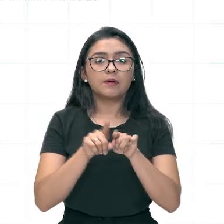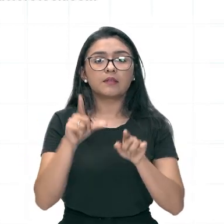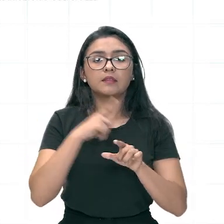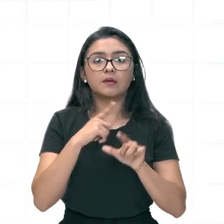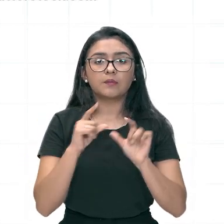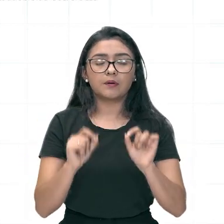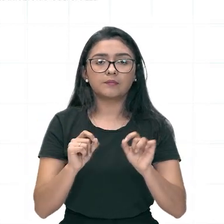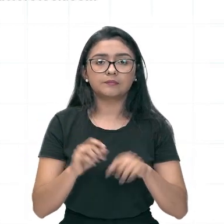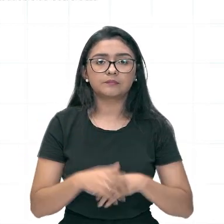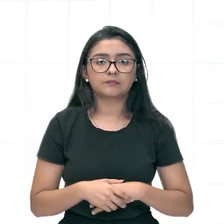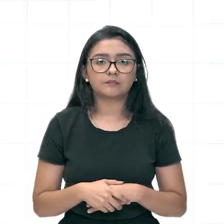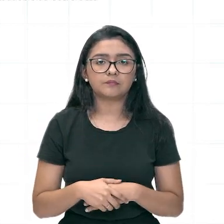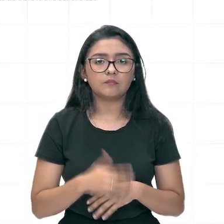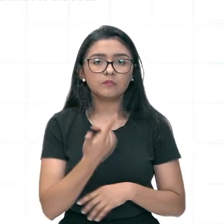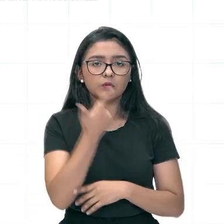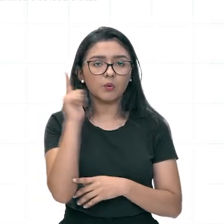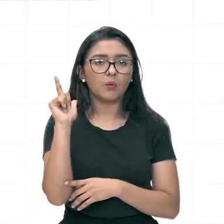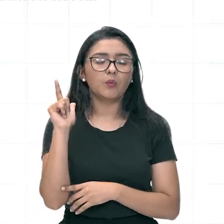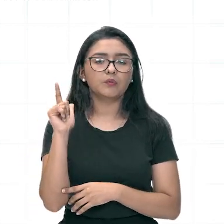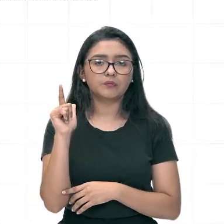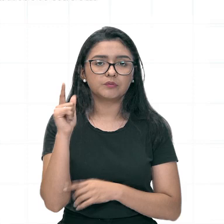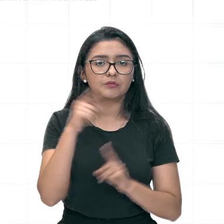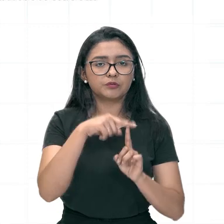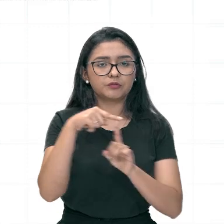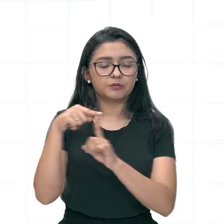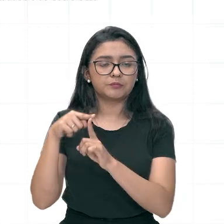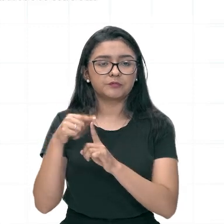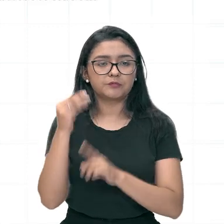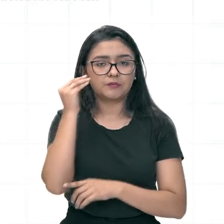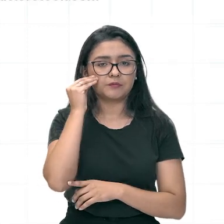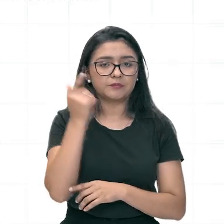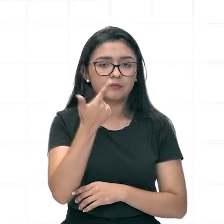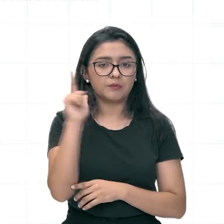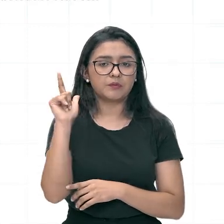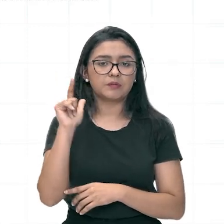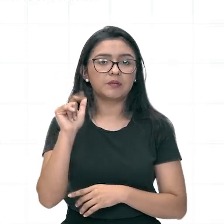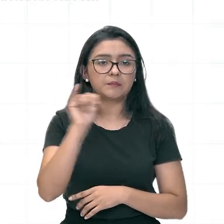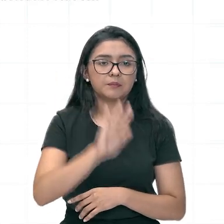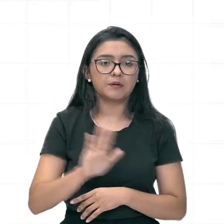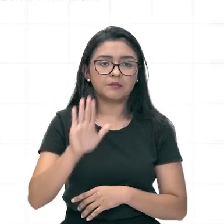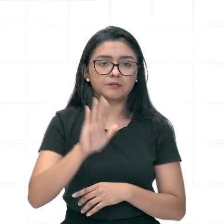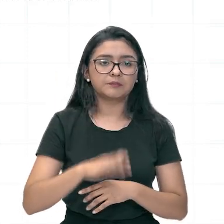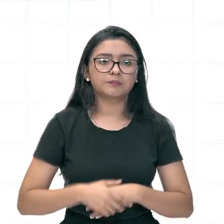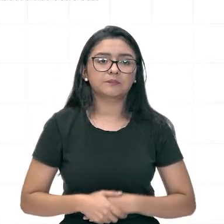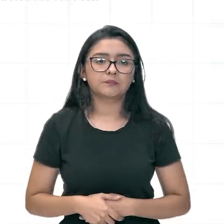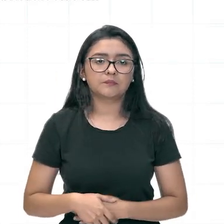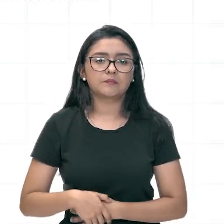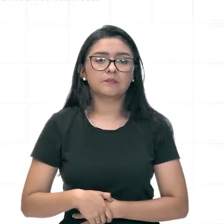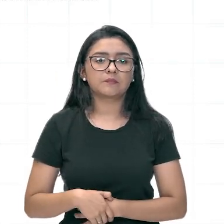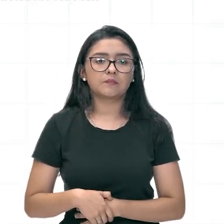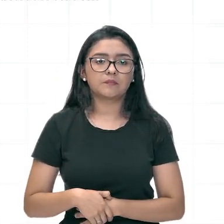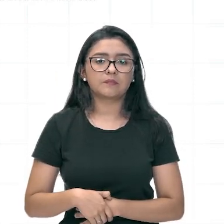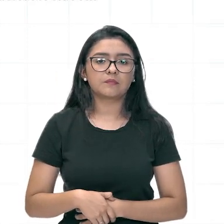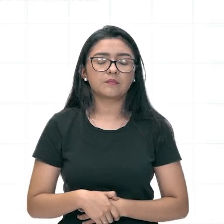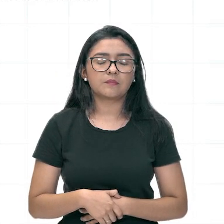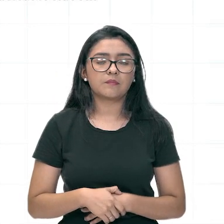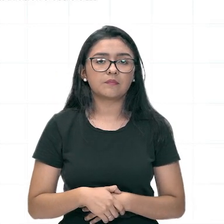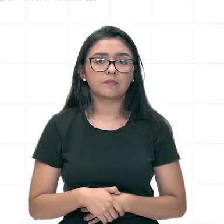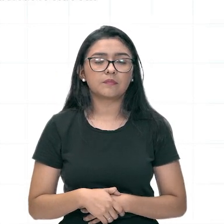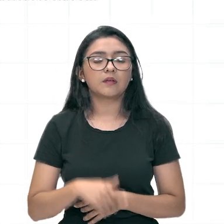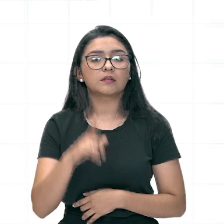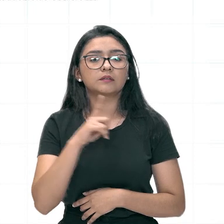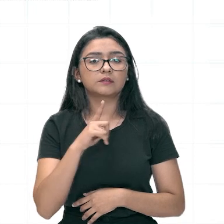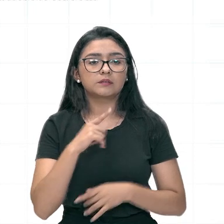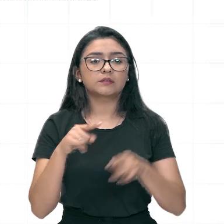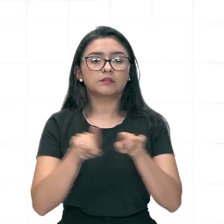gente vai encontrar, né, uma outra espécie que a gente vai já ver na outra imagem. Então, olha só. Continuando lá naquela imagem, nós